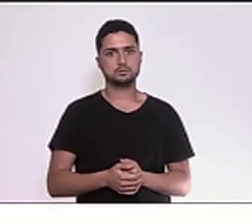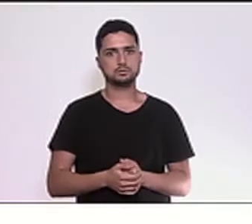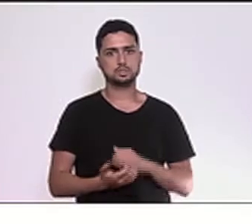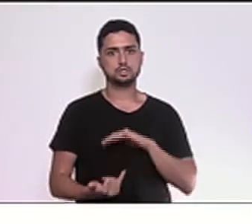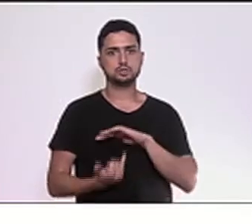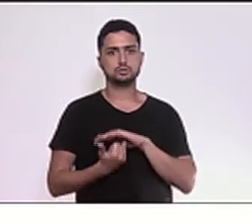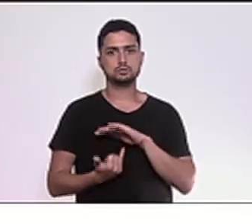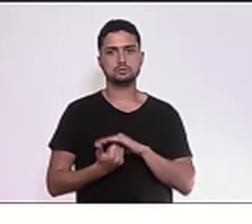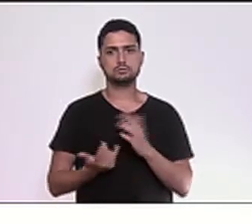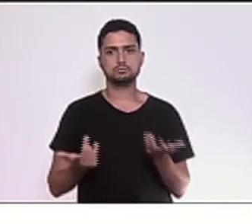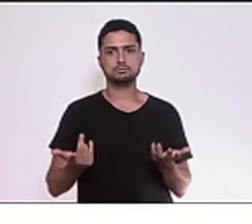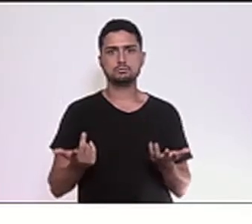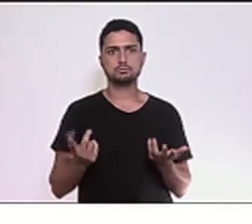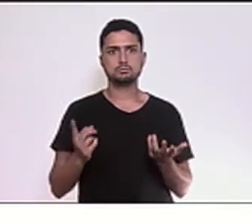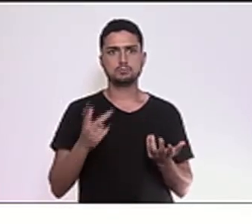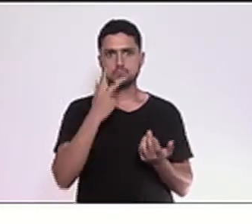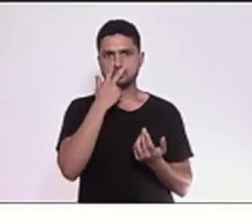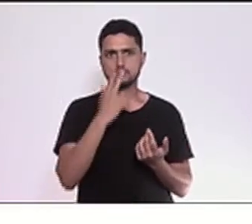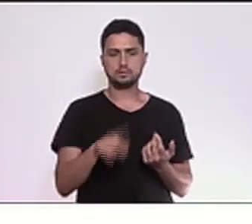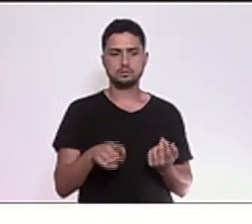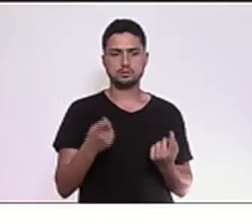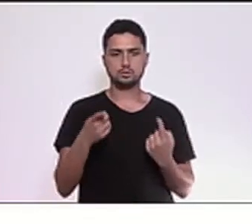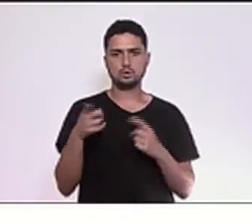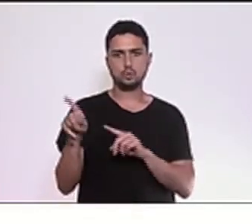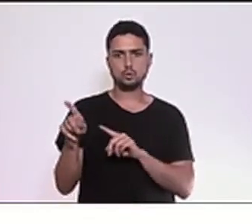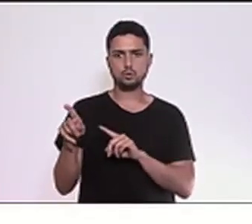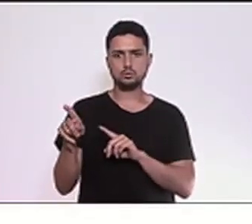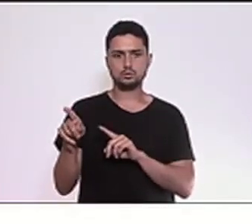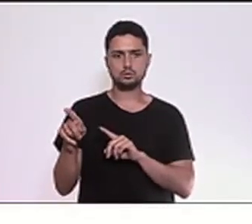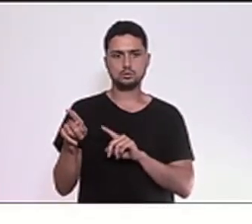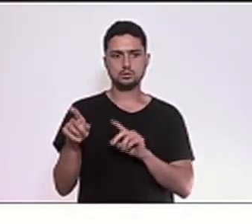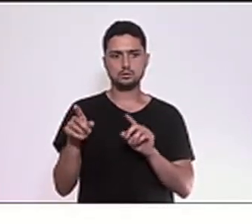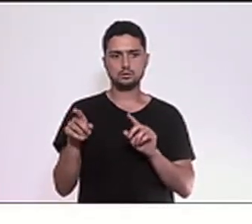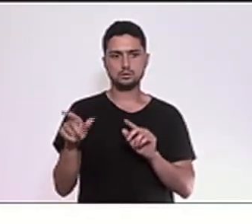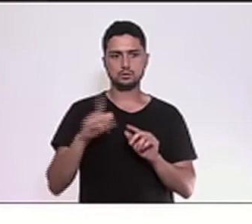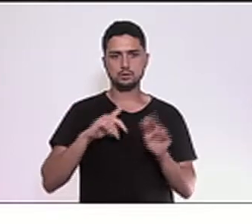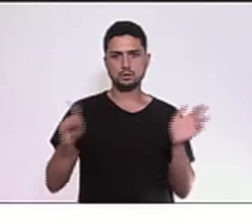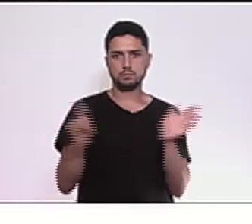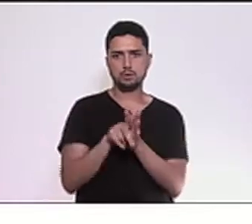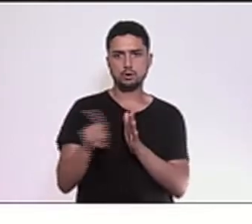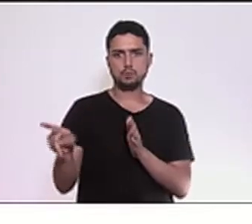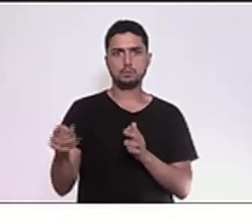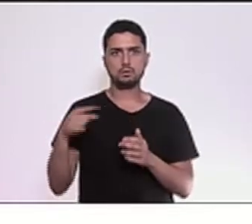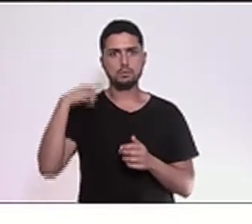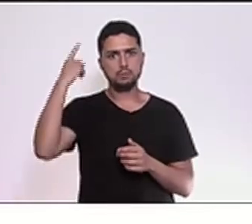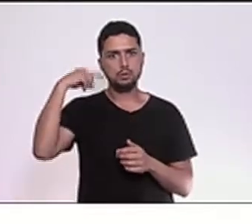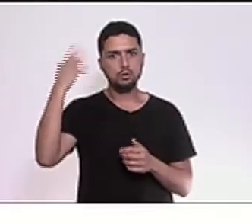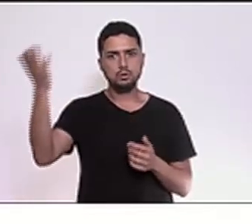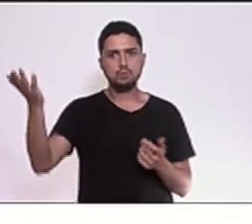instituições vão ficar à mercê do poder discricionário desse louco.